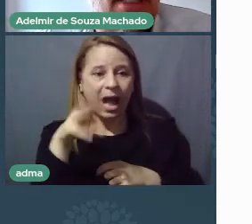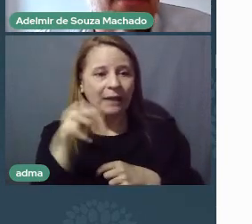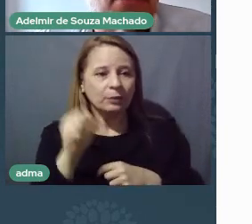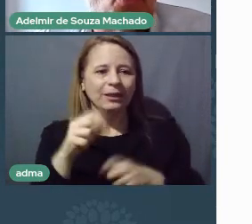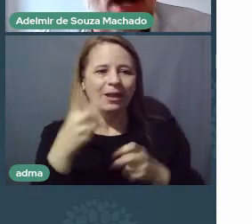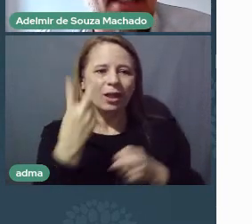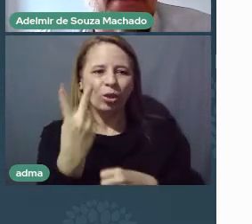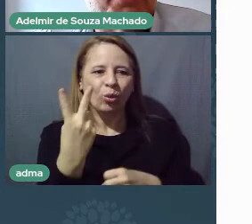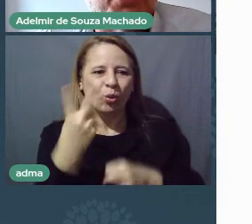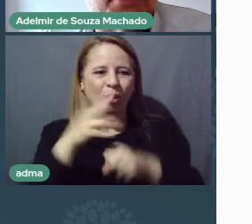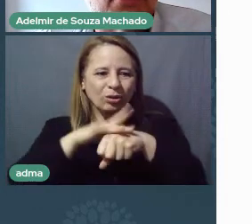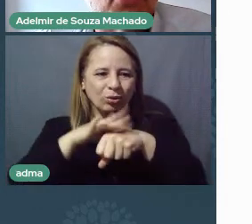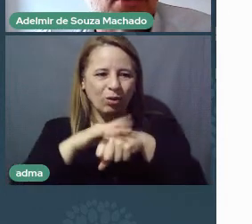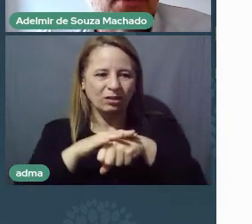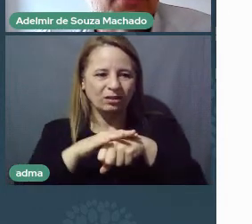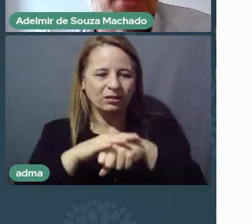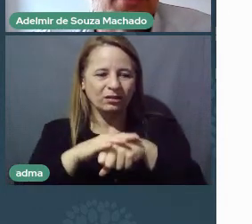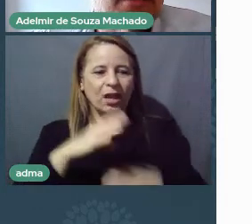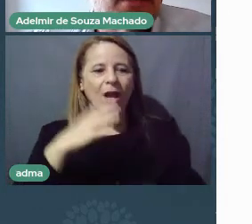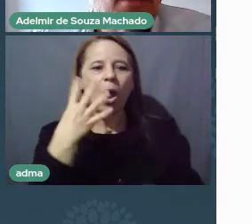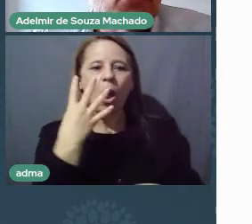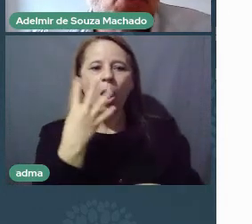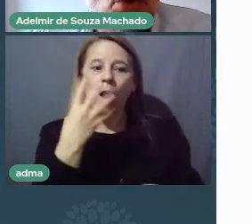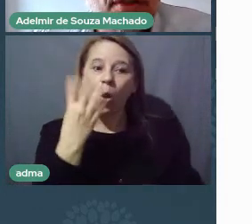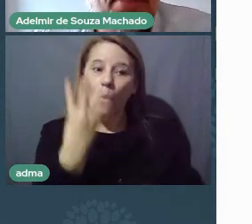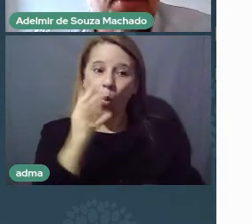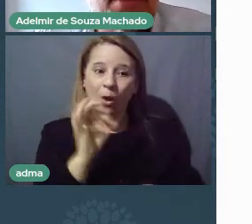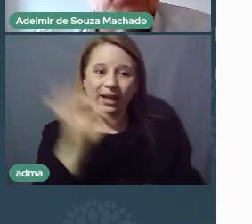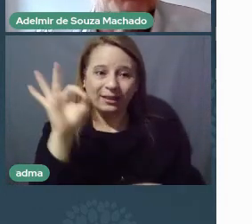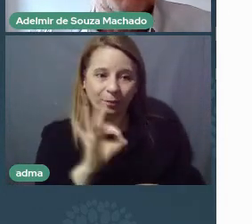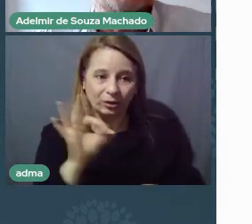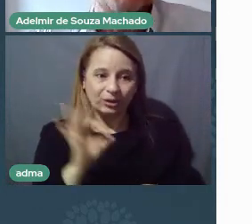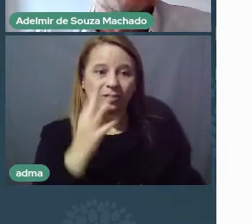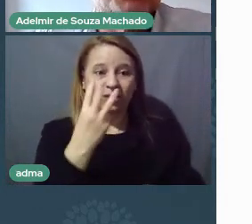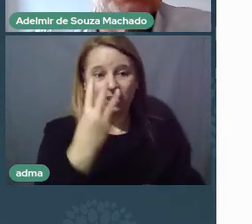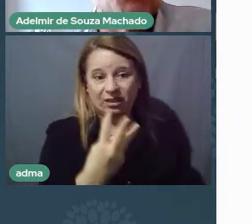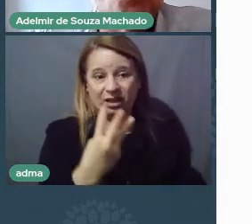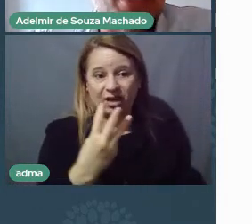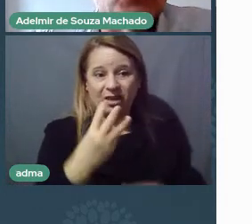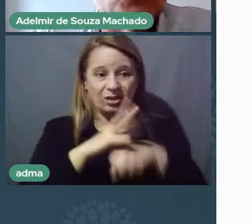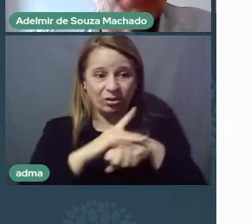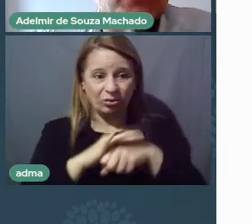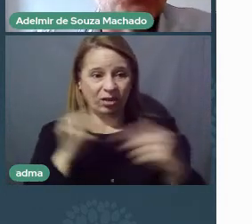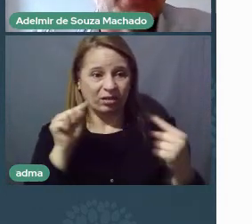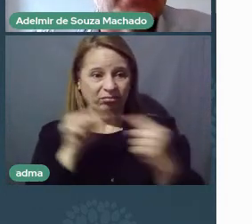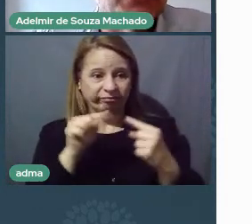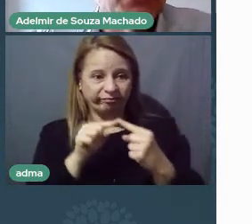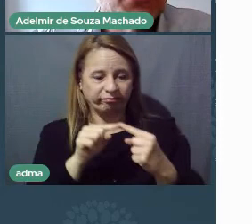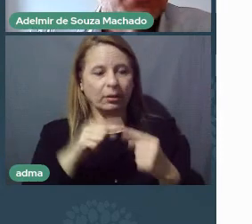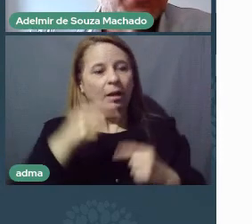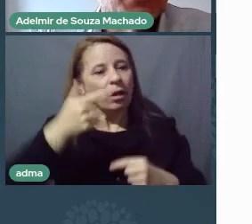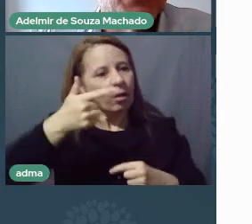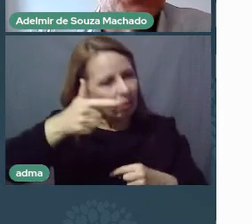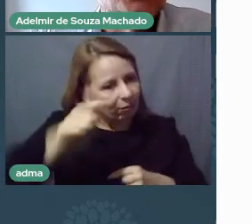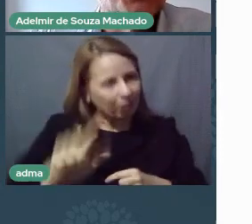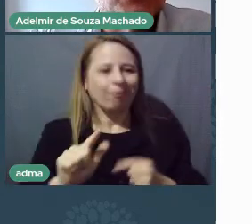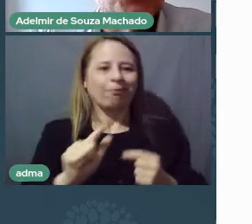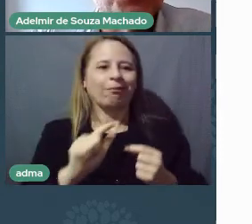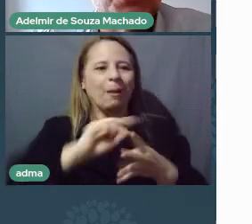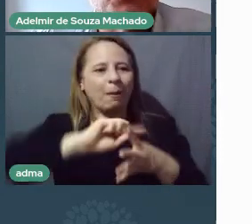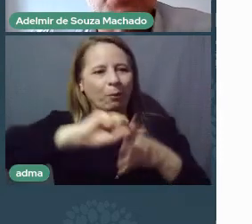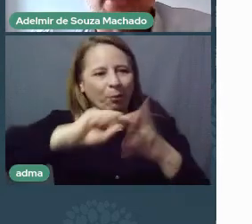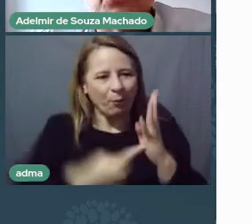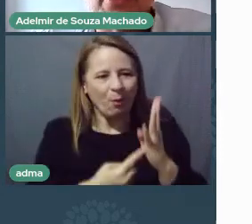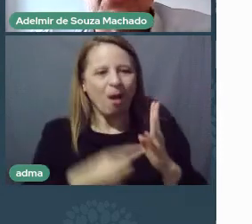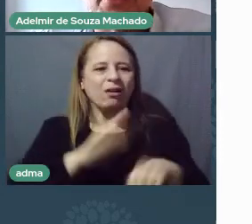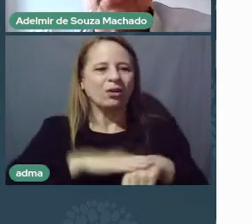doenças associadas, 40%, 3%, 12% dos asmáticos têm 4 ou mais doenças. E aqui, olha, os